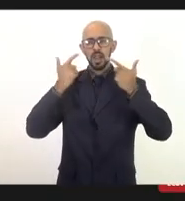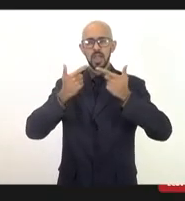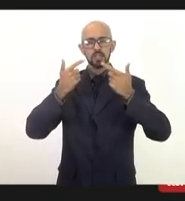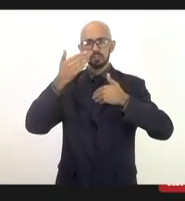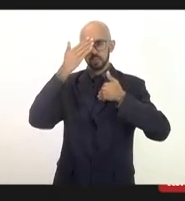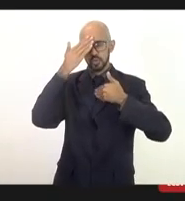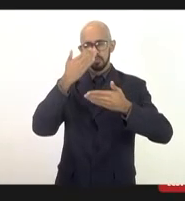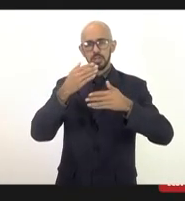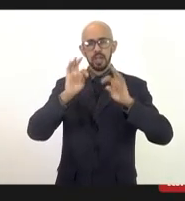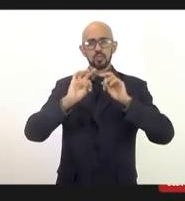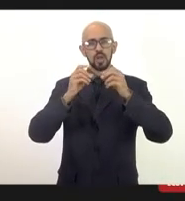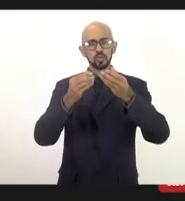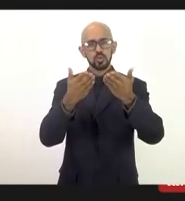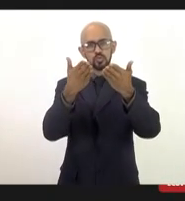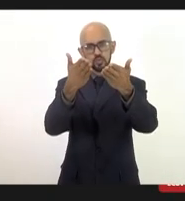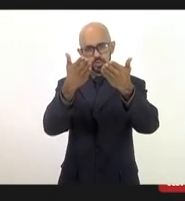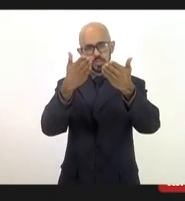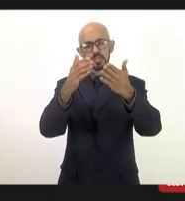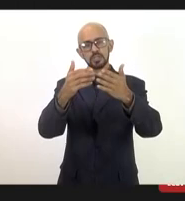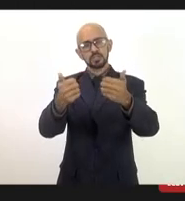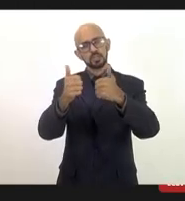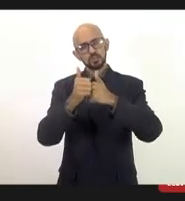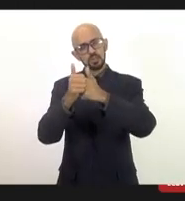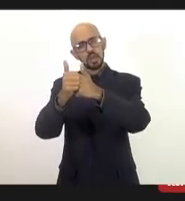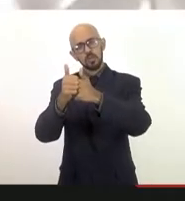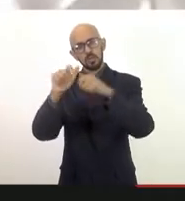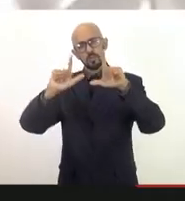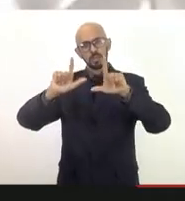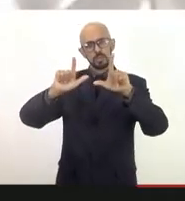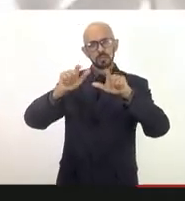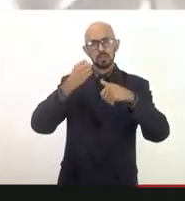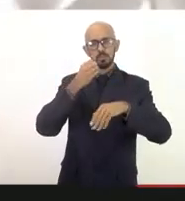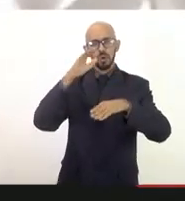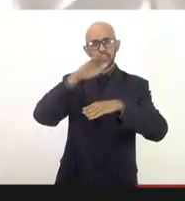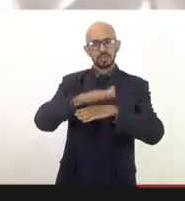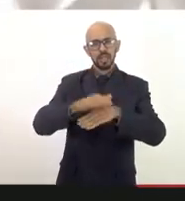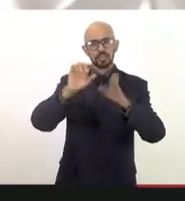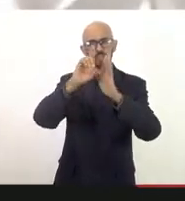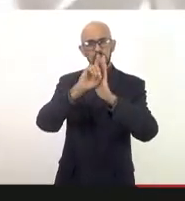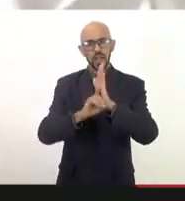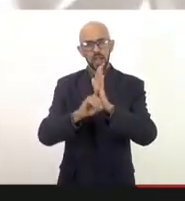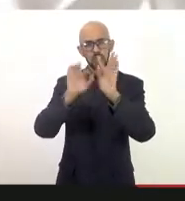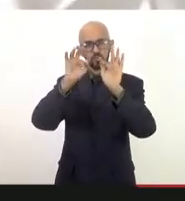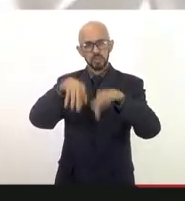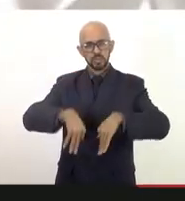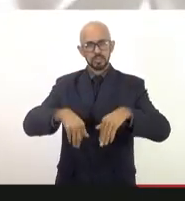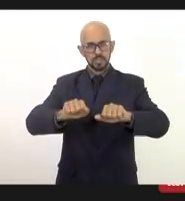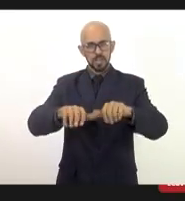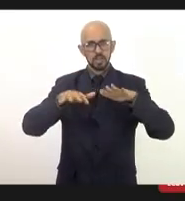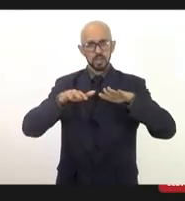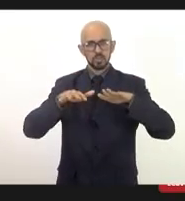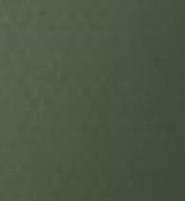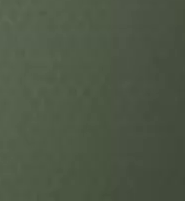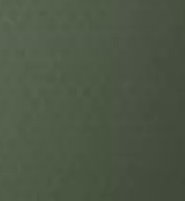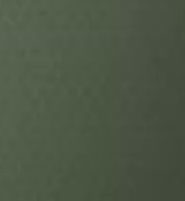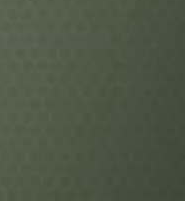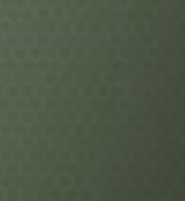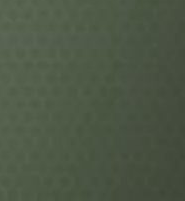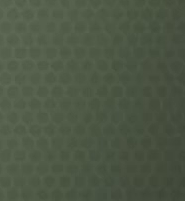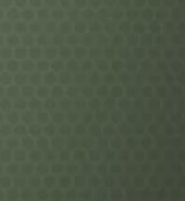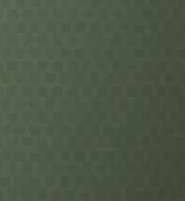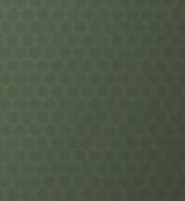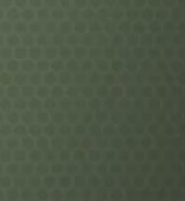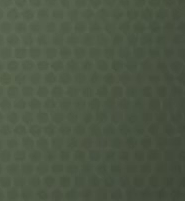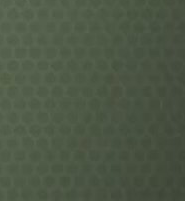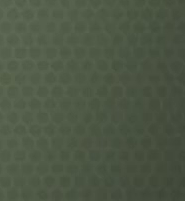a todas e todos que nos acompanham pela TV Alert. Boa tarde, declaro encerrada a presente audiência.